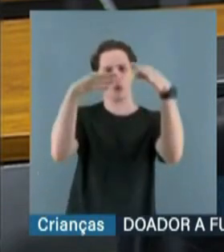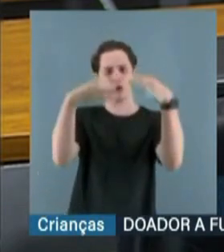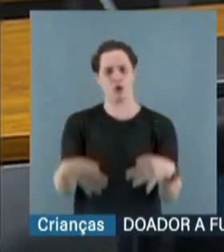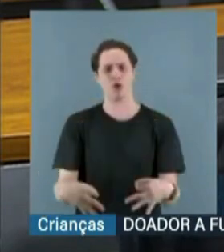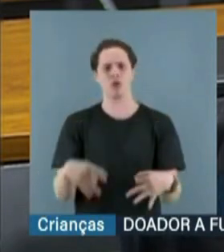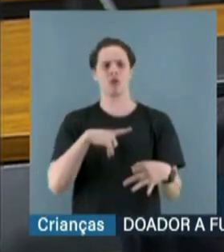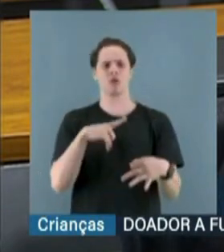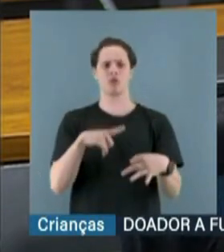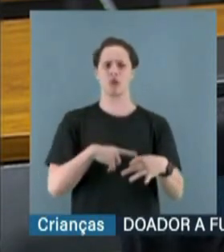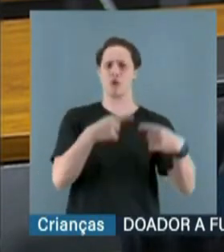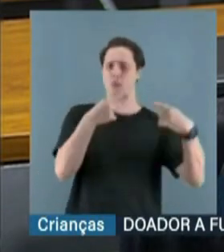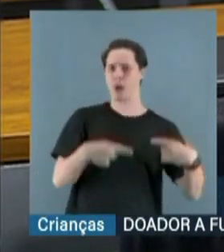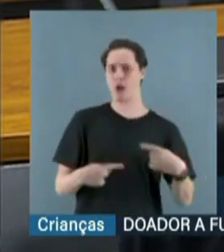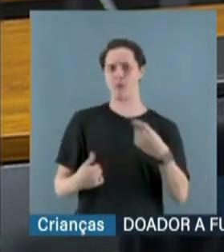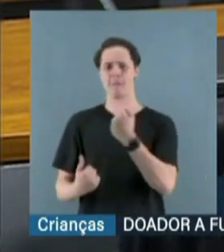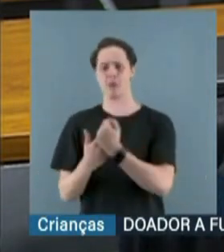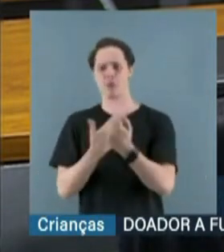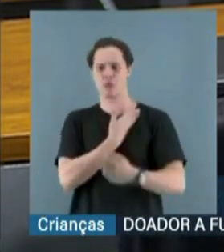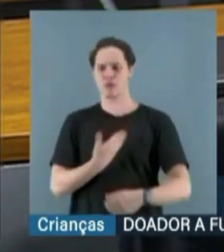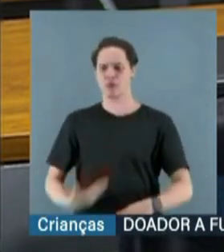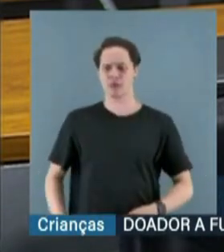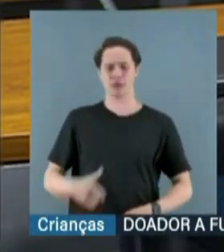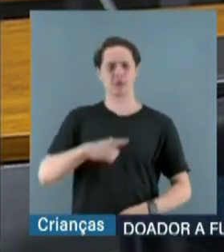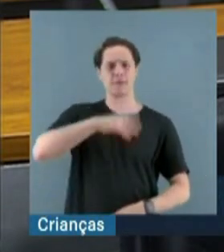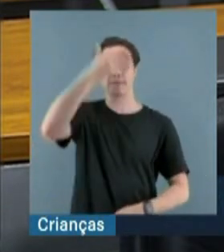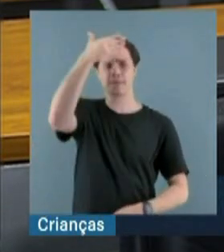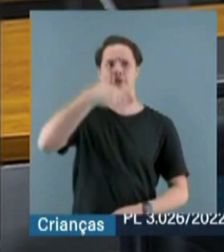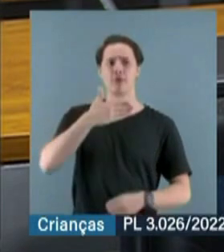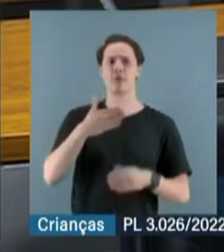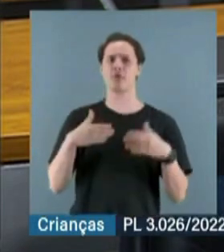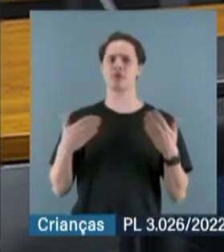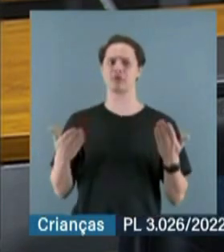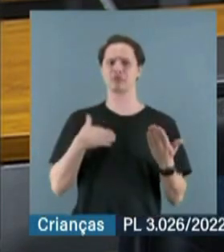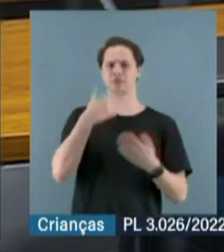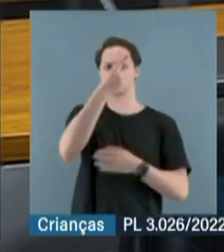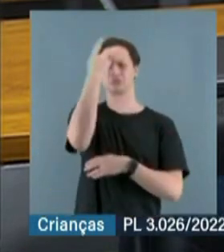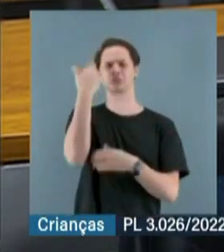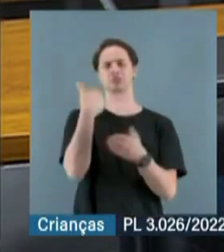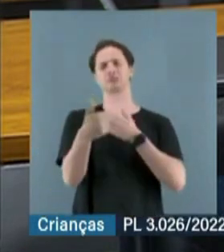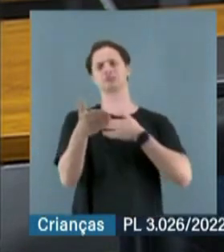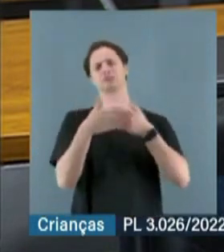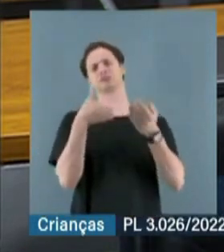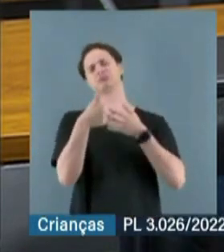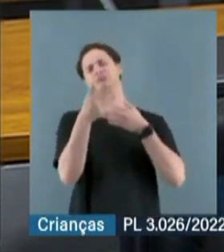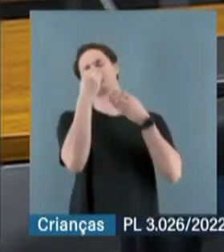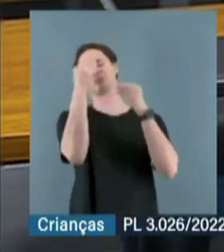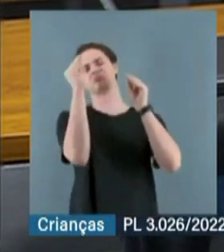com a oposição e com base a prova e o pessoal ignora